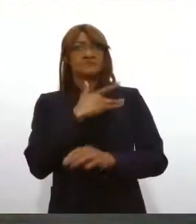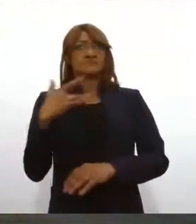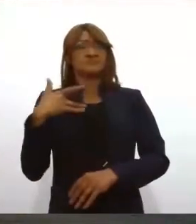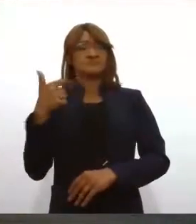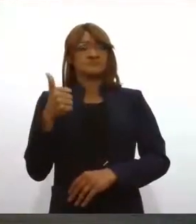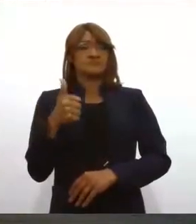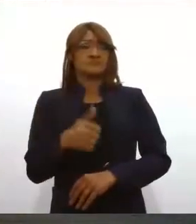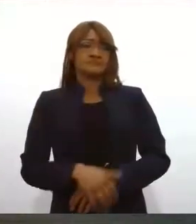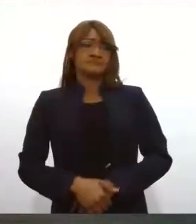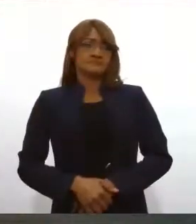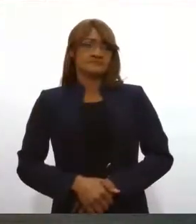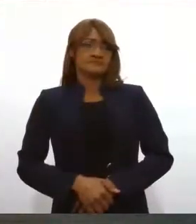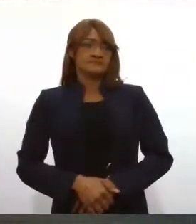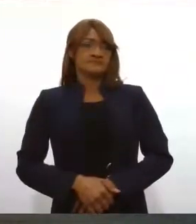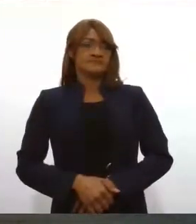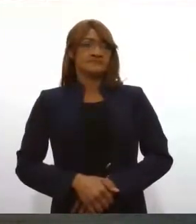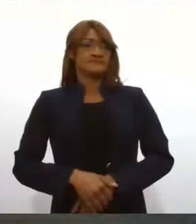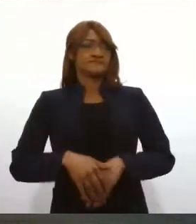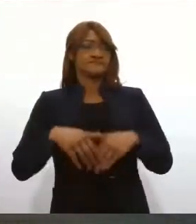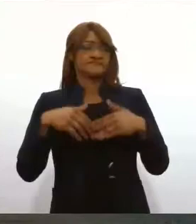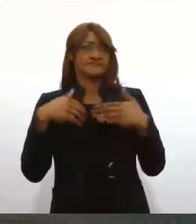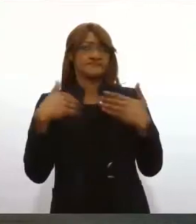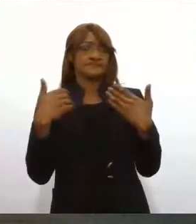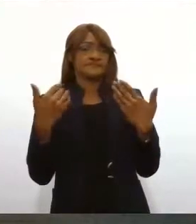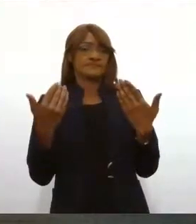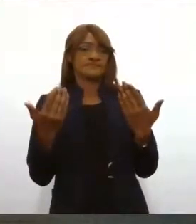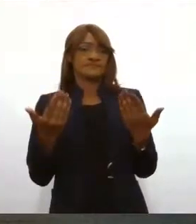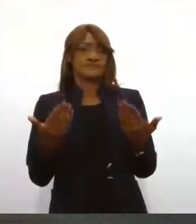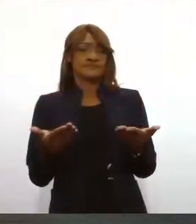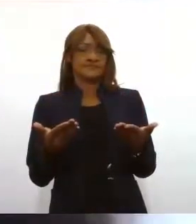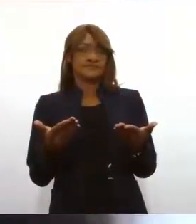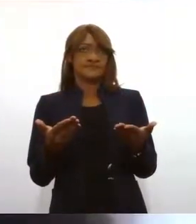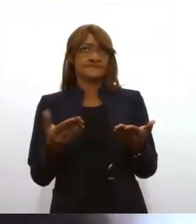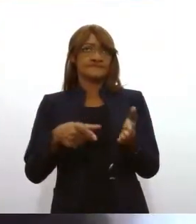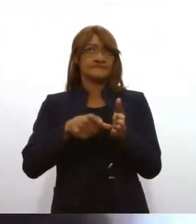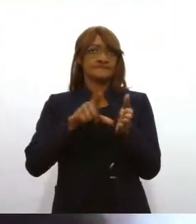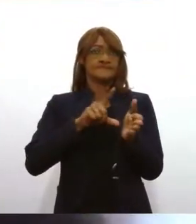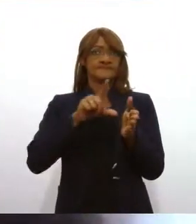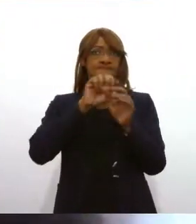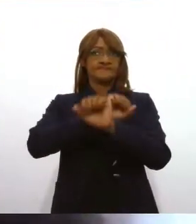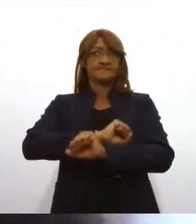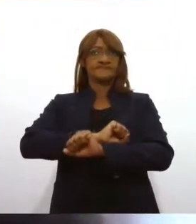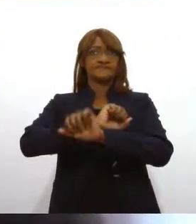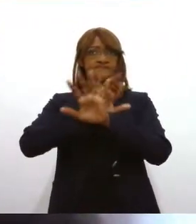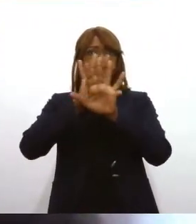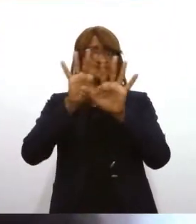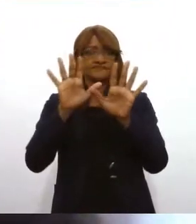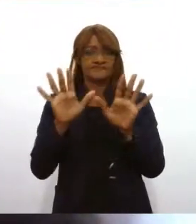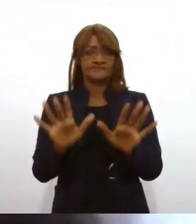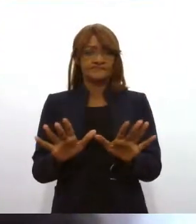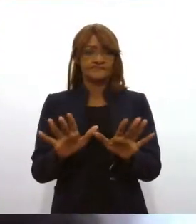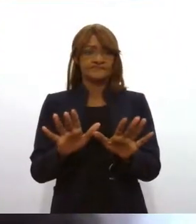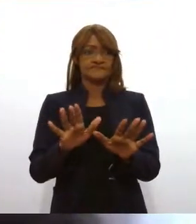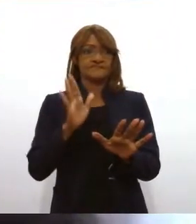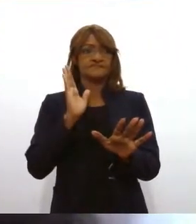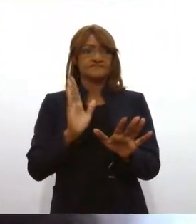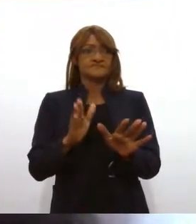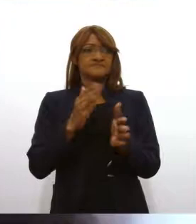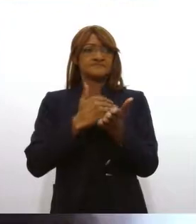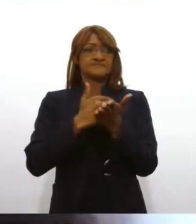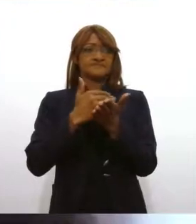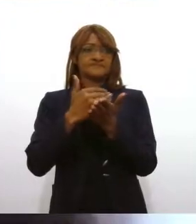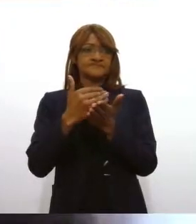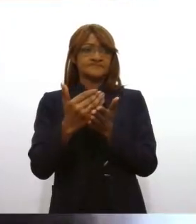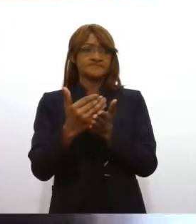Tá. Primeiramente, é o seguinte, a gente precisa deixar bem claro que, desde o início, nós, enquanto associação,